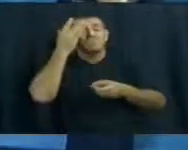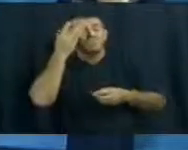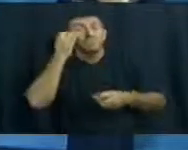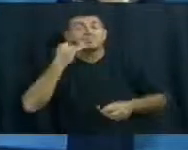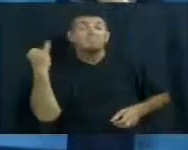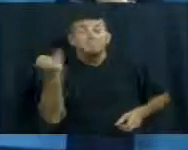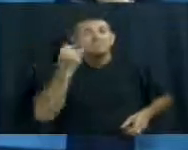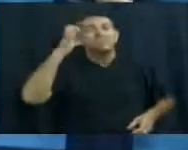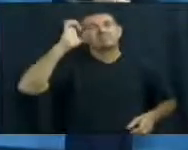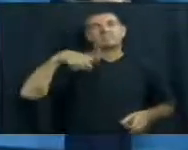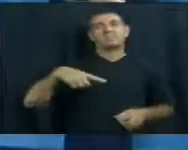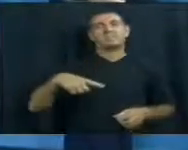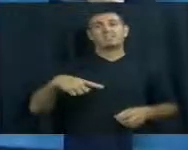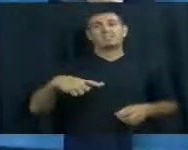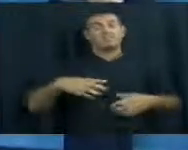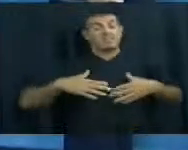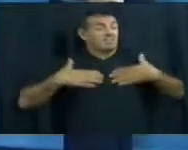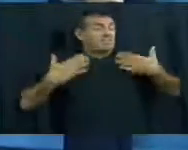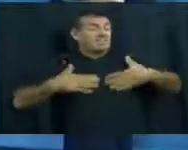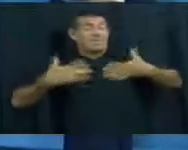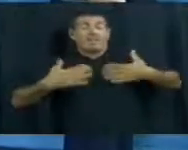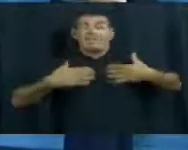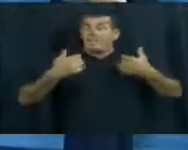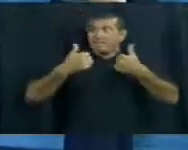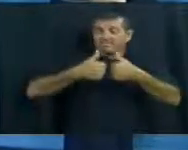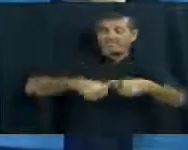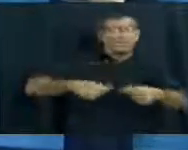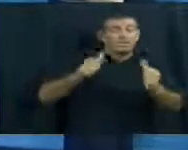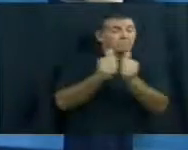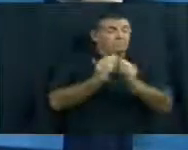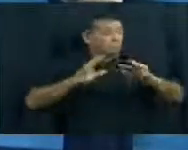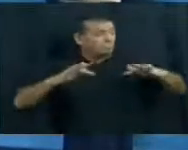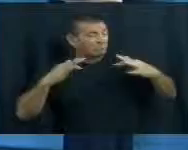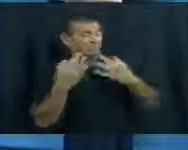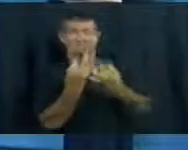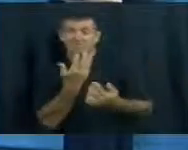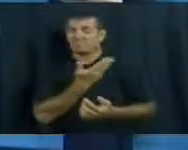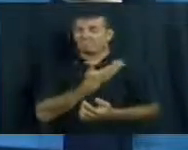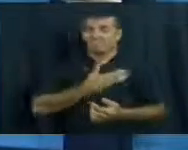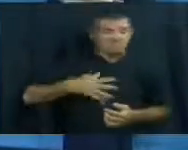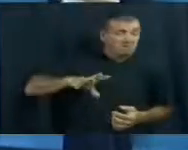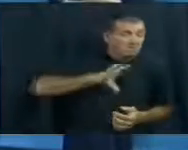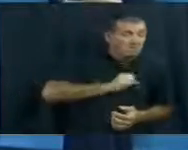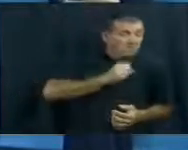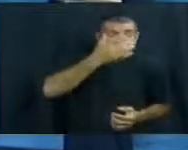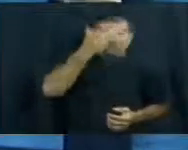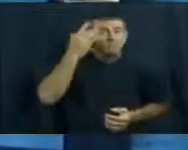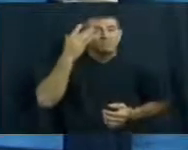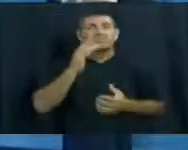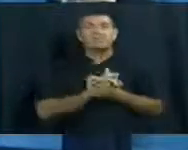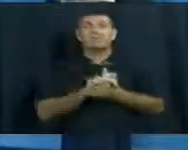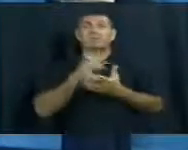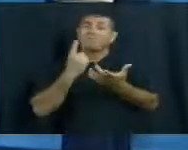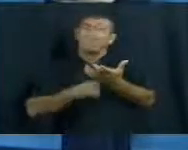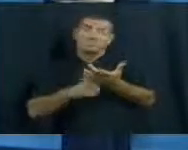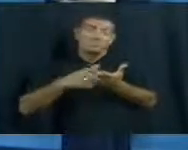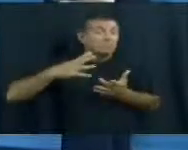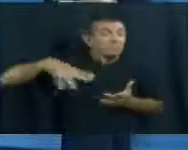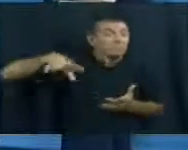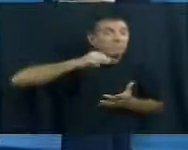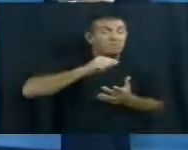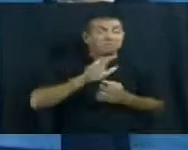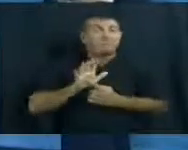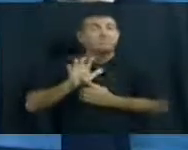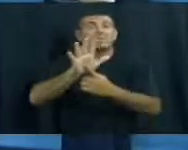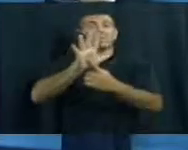alegria, de curtir o carnaval, de estar confraternizando com as pessoas que amam. E essa é a nossa meta, levar